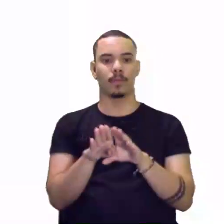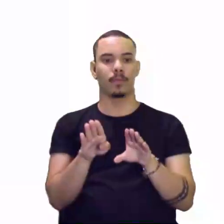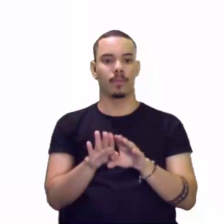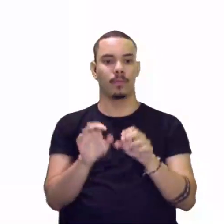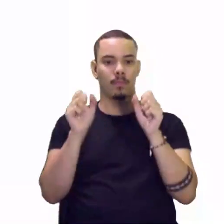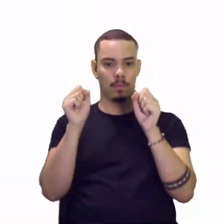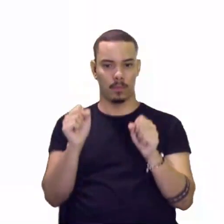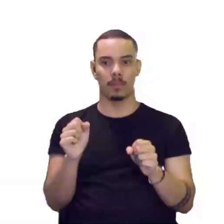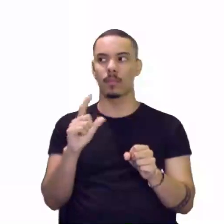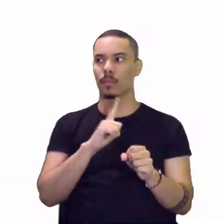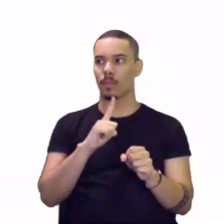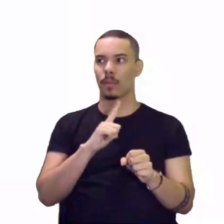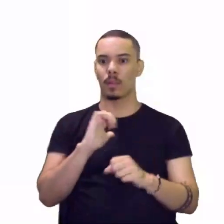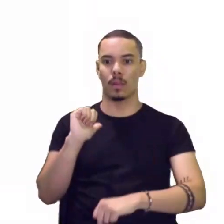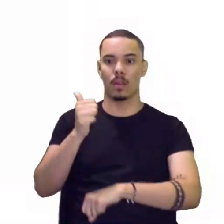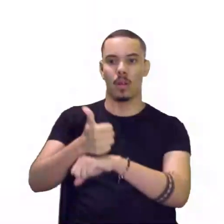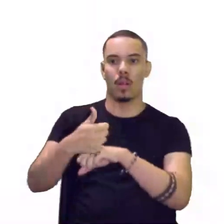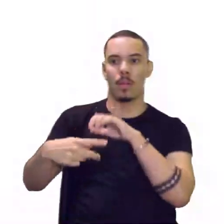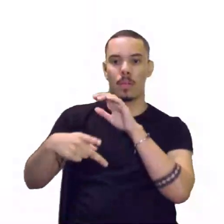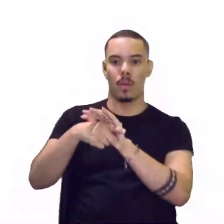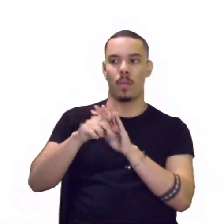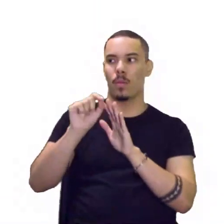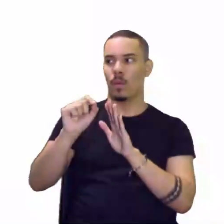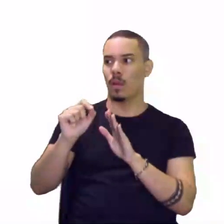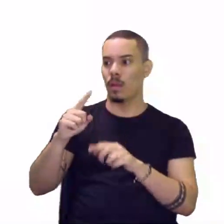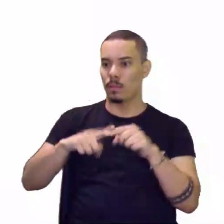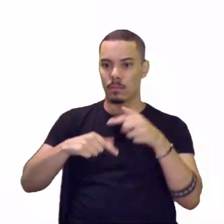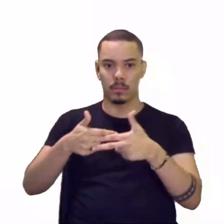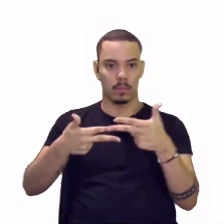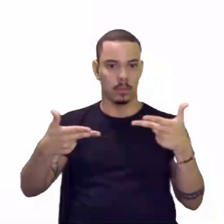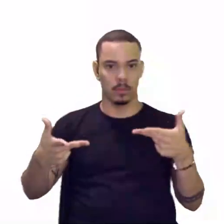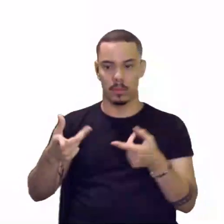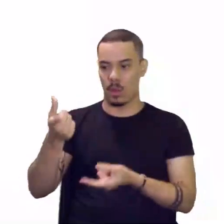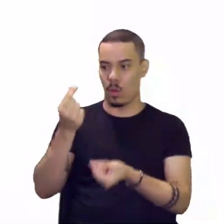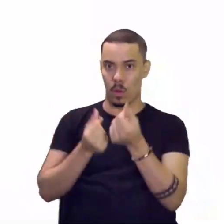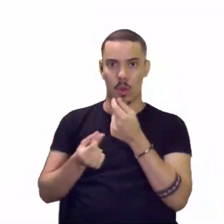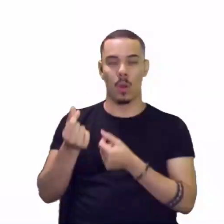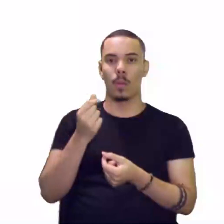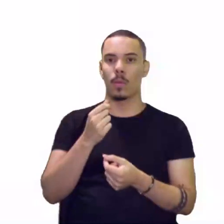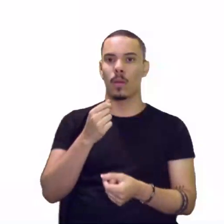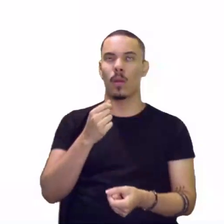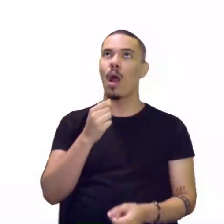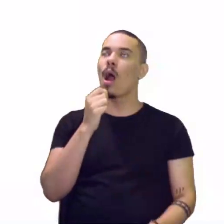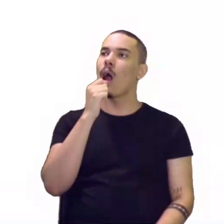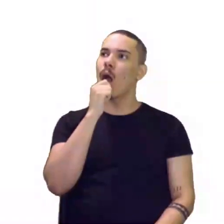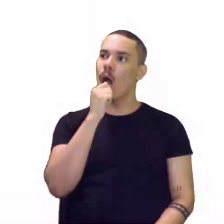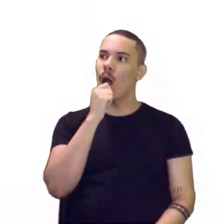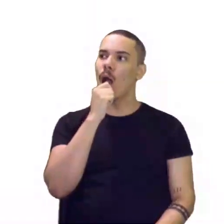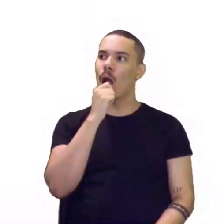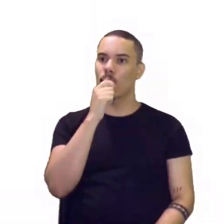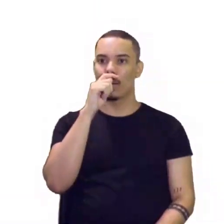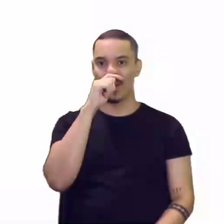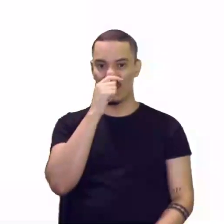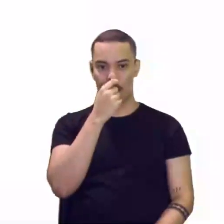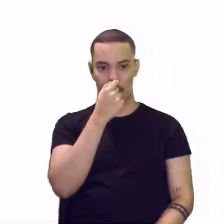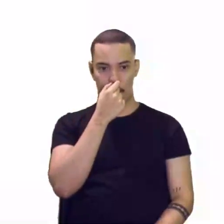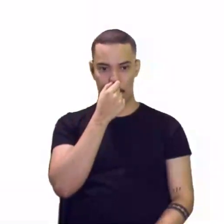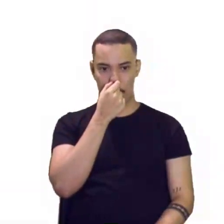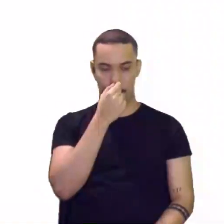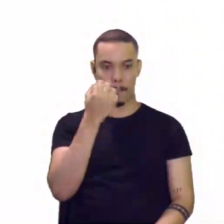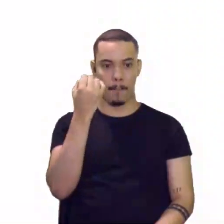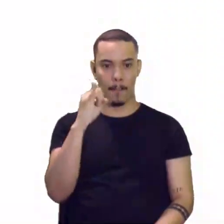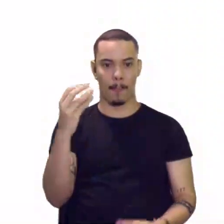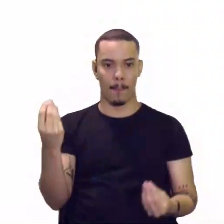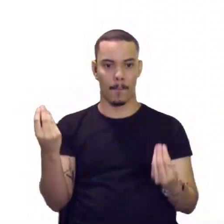aí, adotar critérios socioeconômicos. Então, quando eu adoto critérios socioeconômicos na